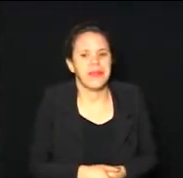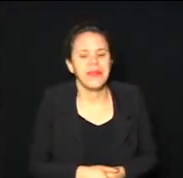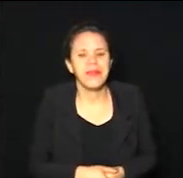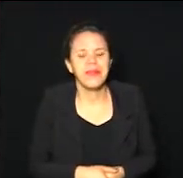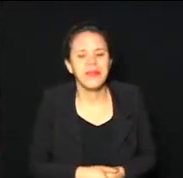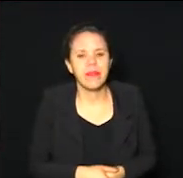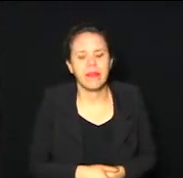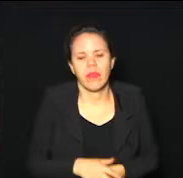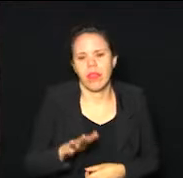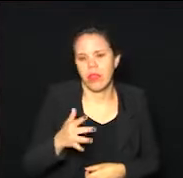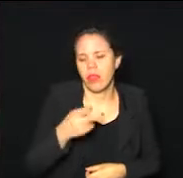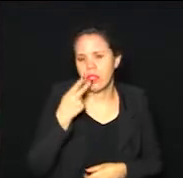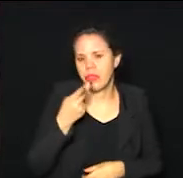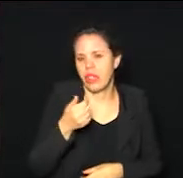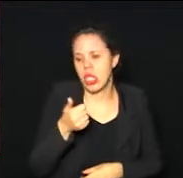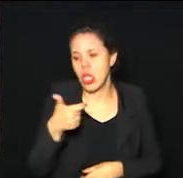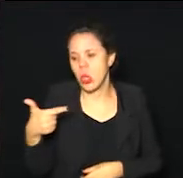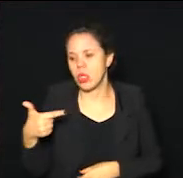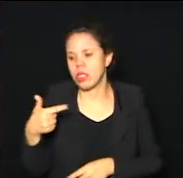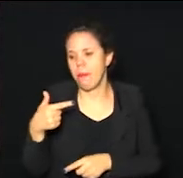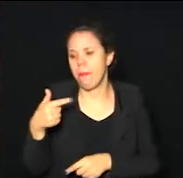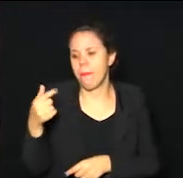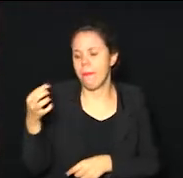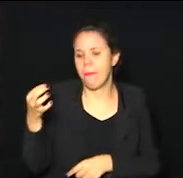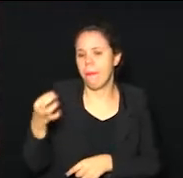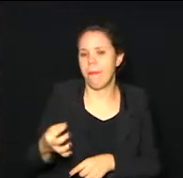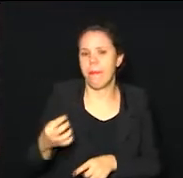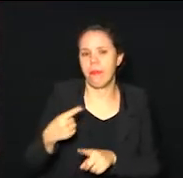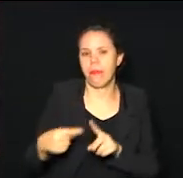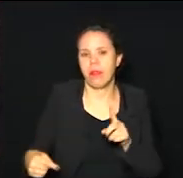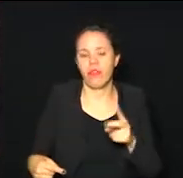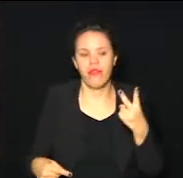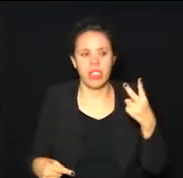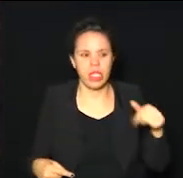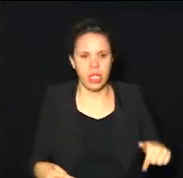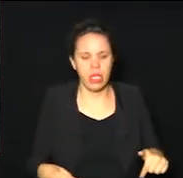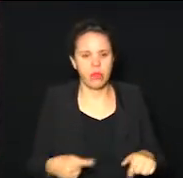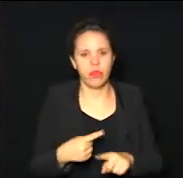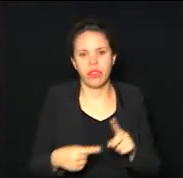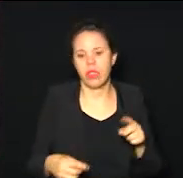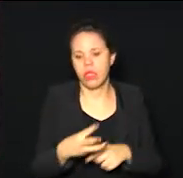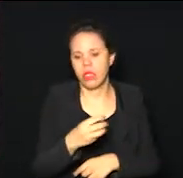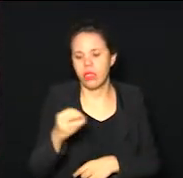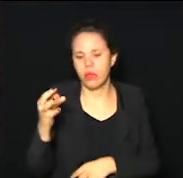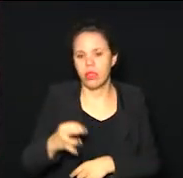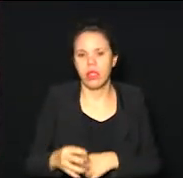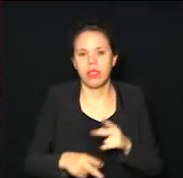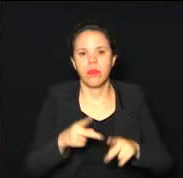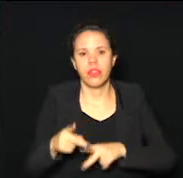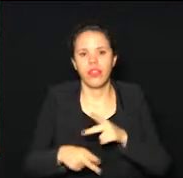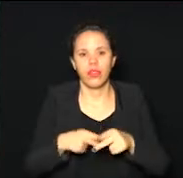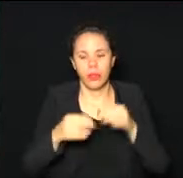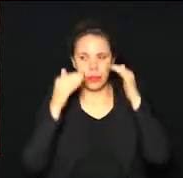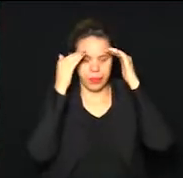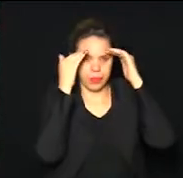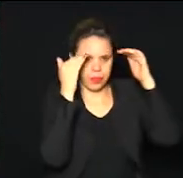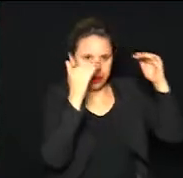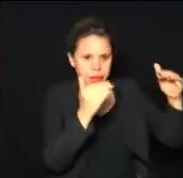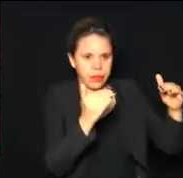dizem 12,5%, outros dizem 27%, outros dizem 30% daqueles que seguem